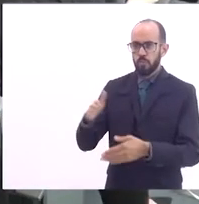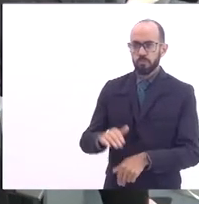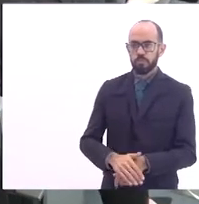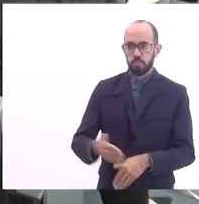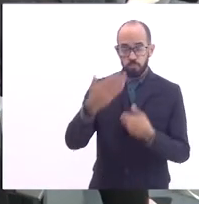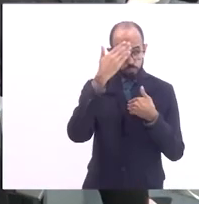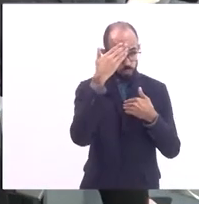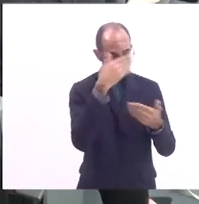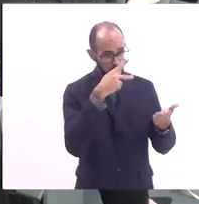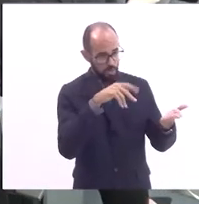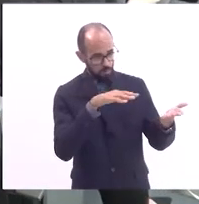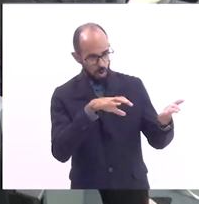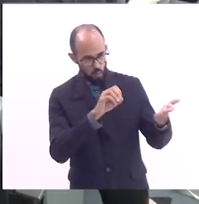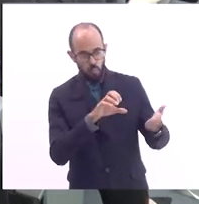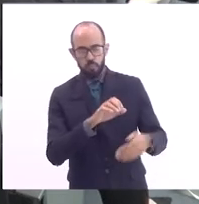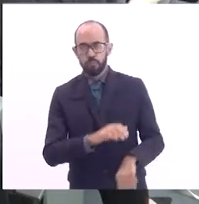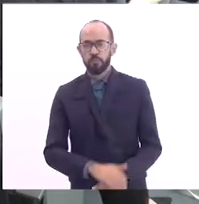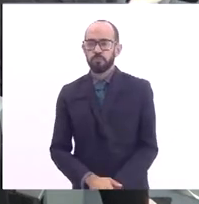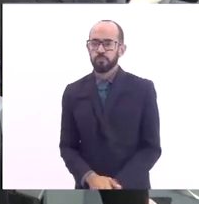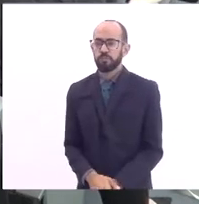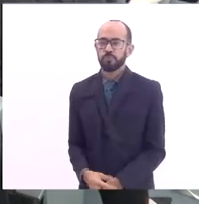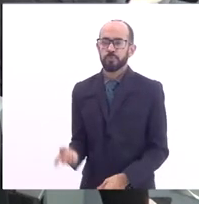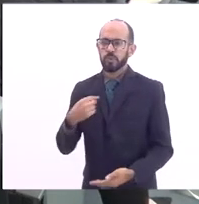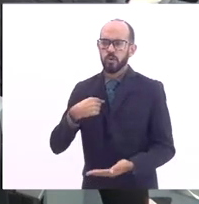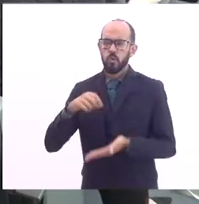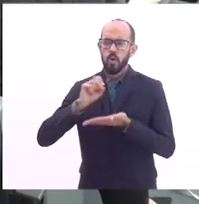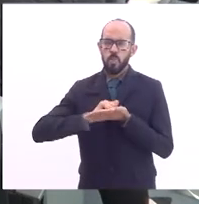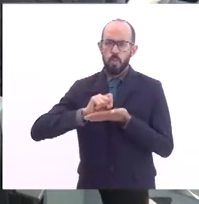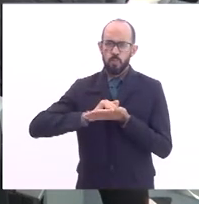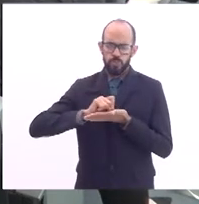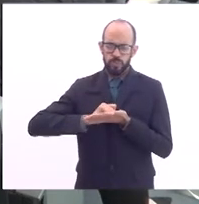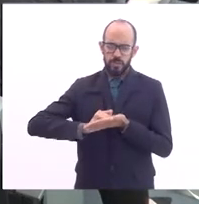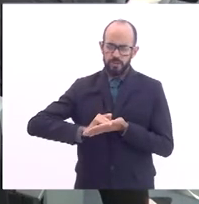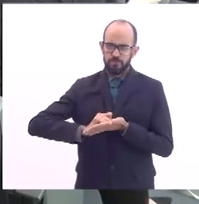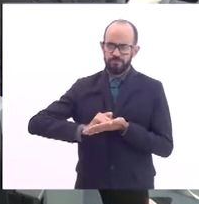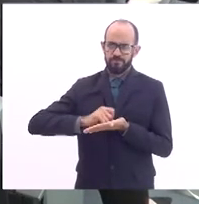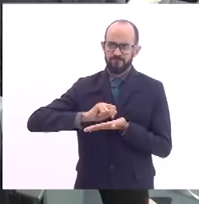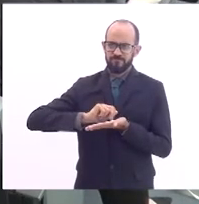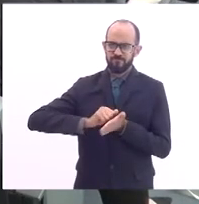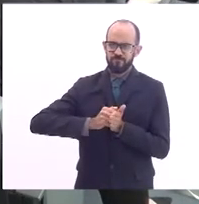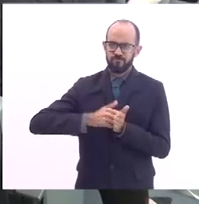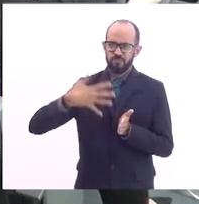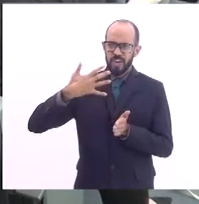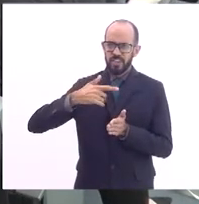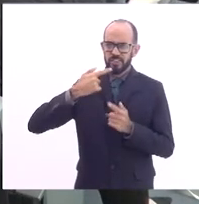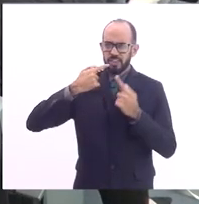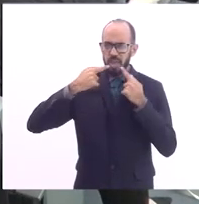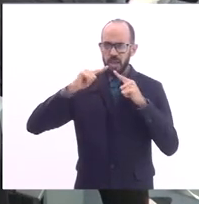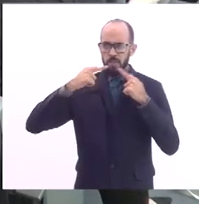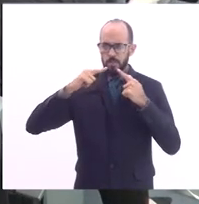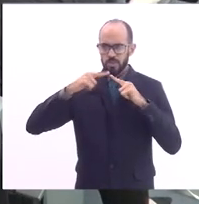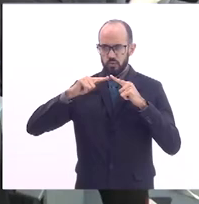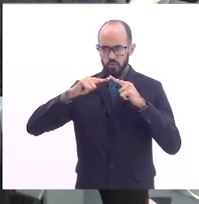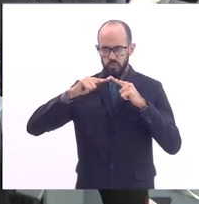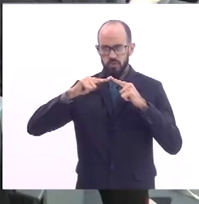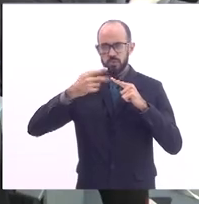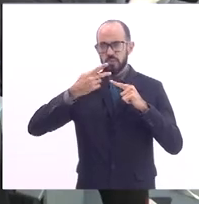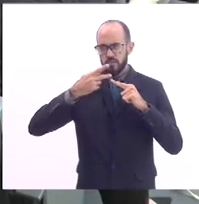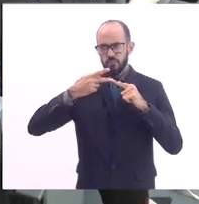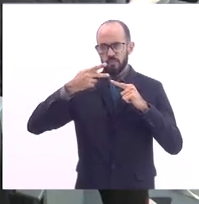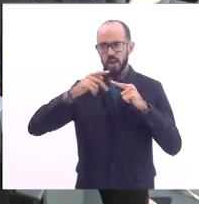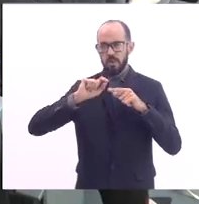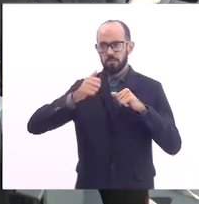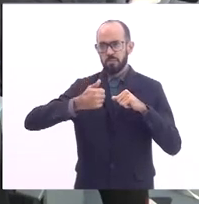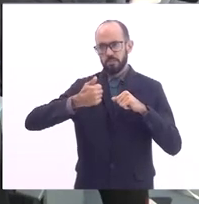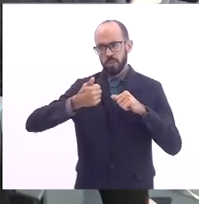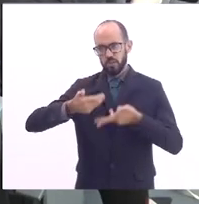Ramos. Eu anotei aqui diversas críticas, vou dividir aqui entre as críticas